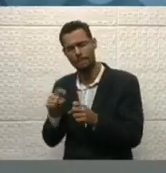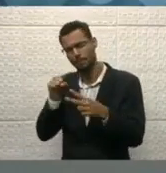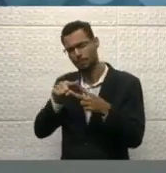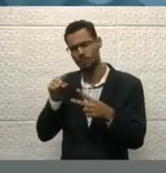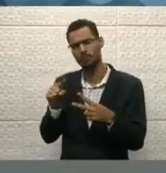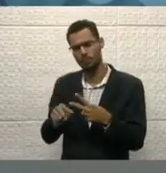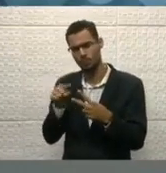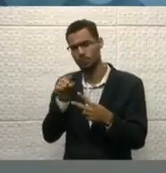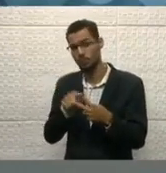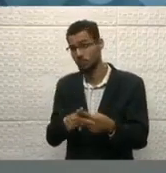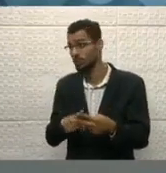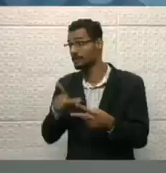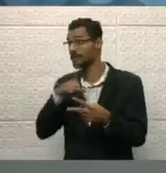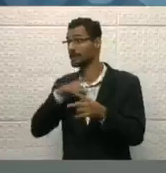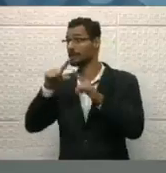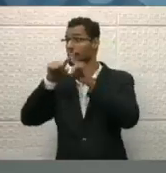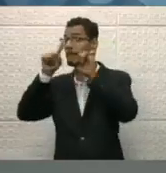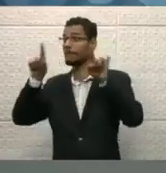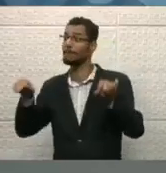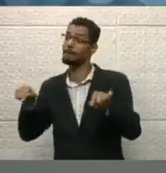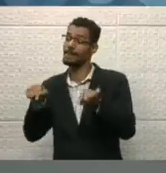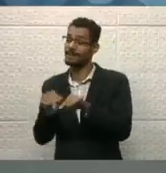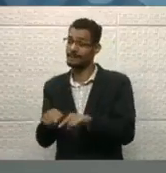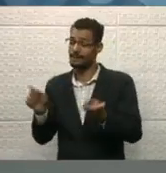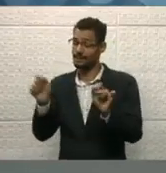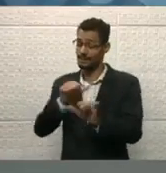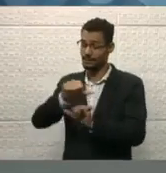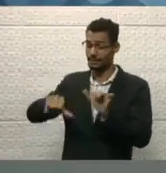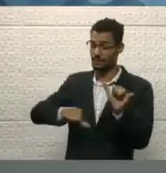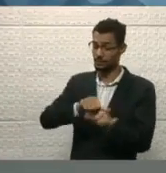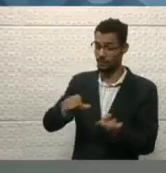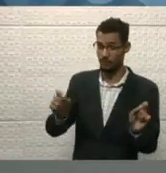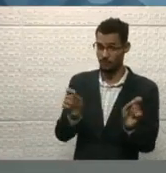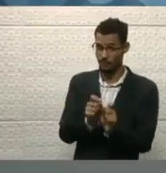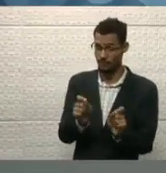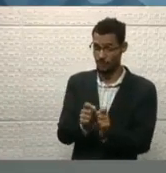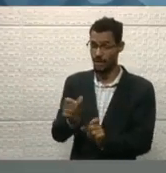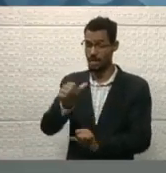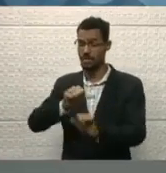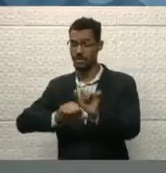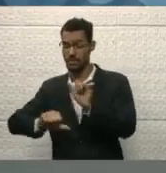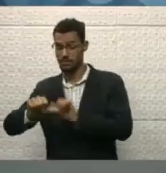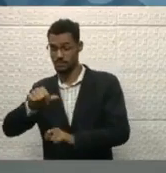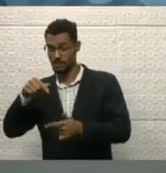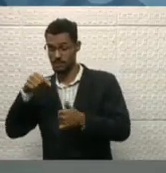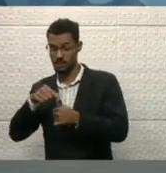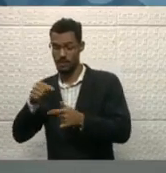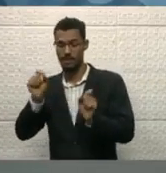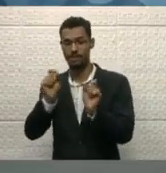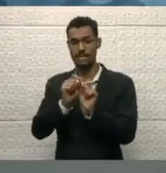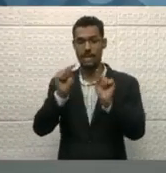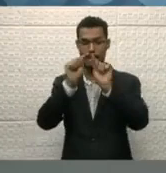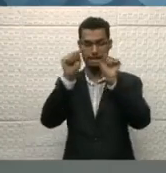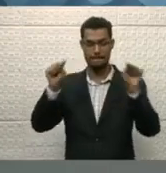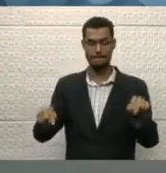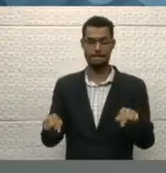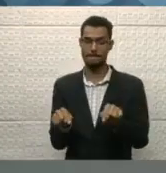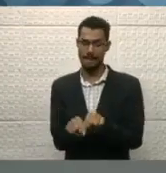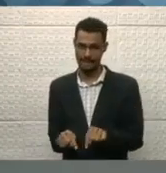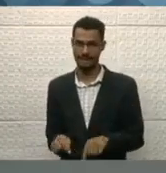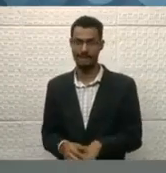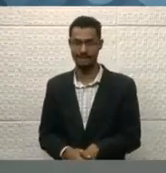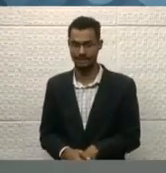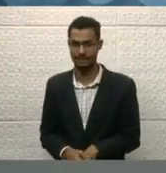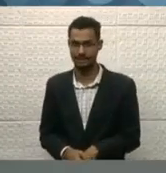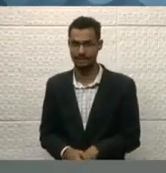sentidos. Tem uma matriz, construa uma transformação, e tem uma transformação, construa uma matriz associada a